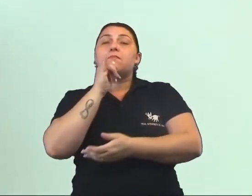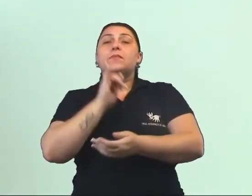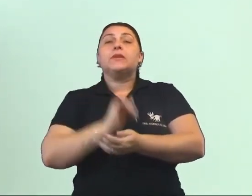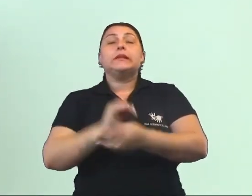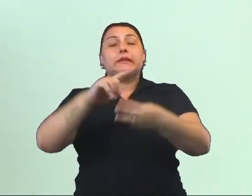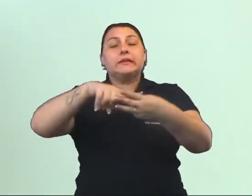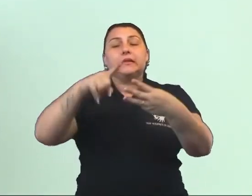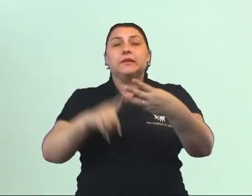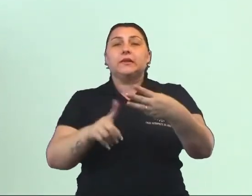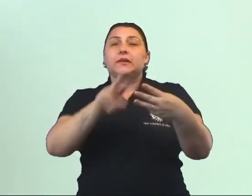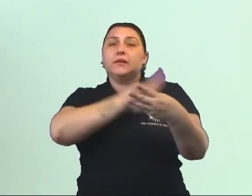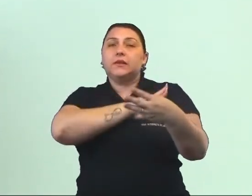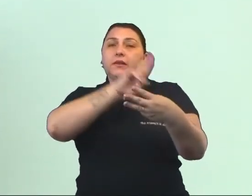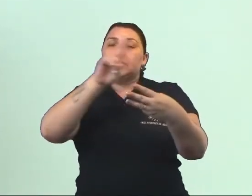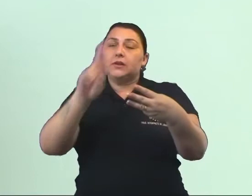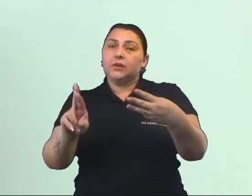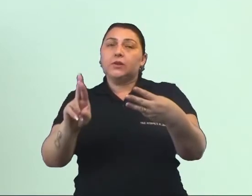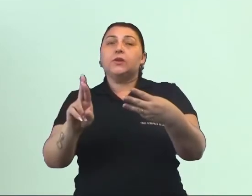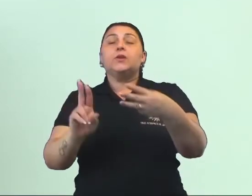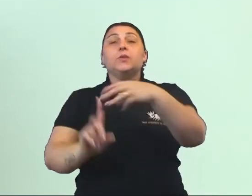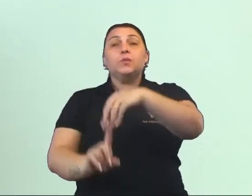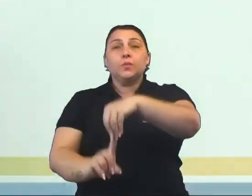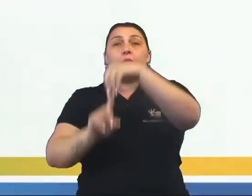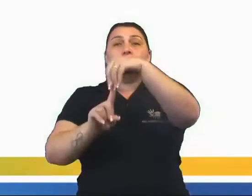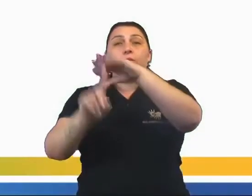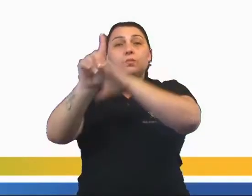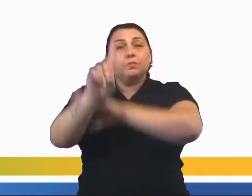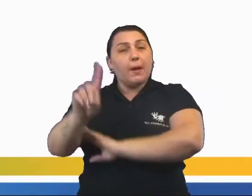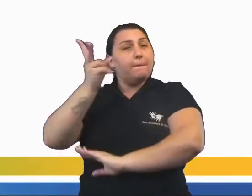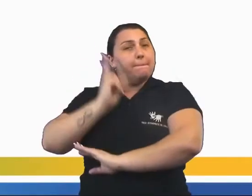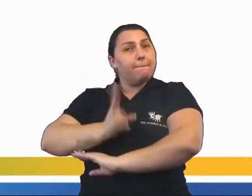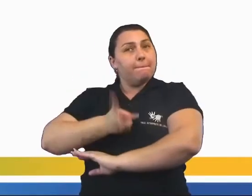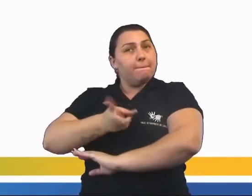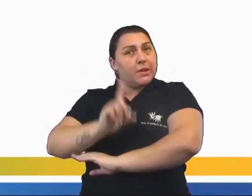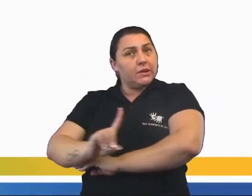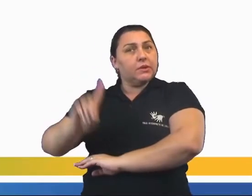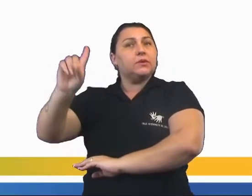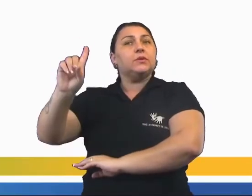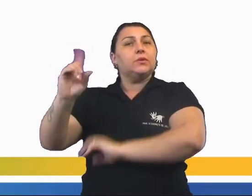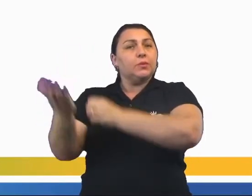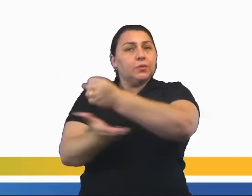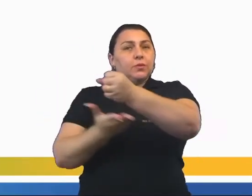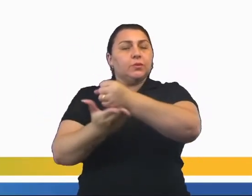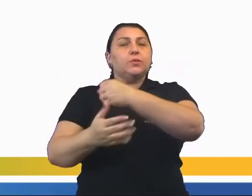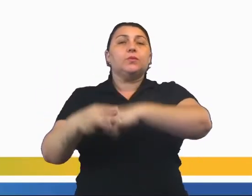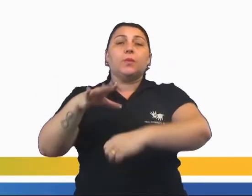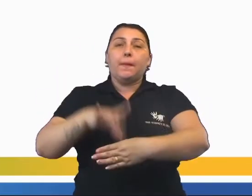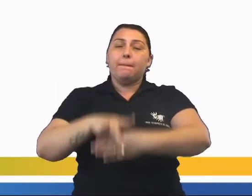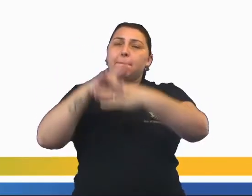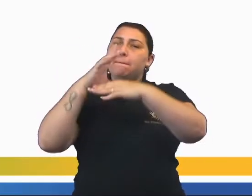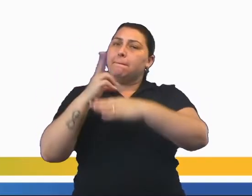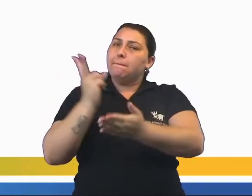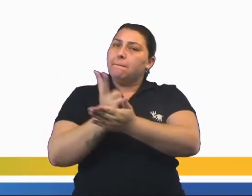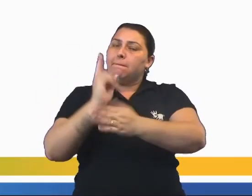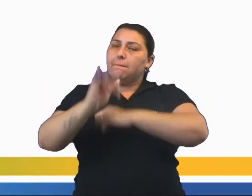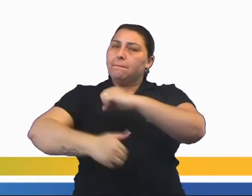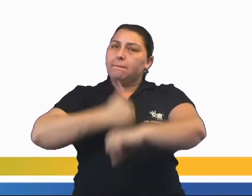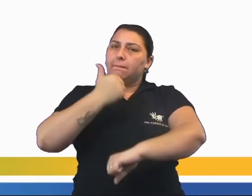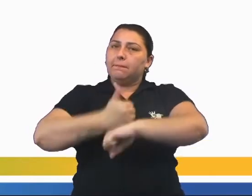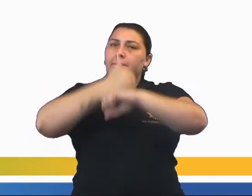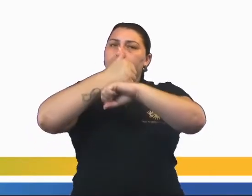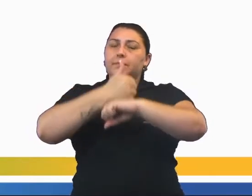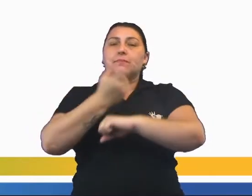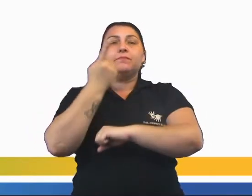de 3 religiões monoteístas que têm o mesmo fundador. Interessante isso.